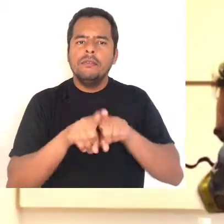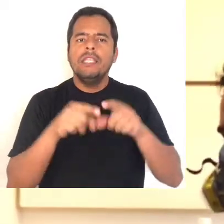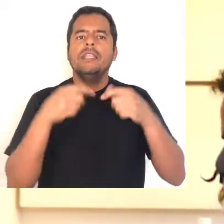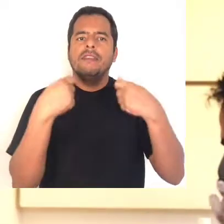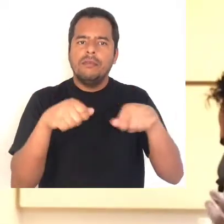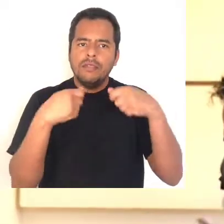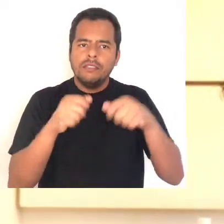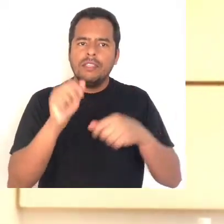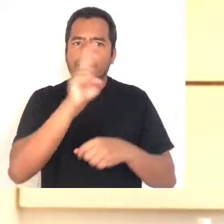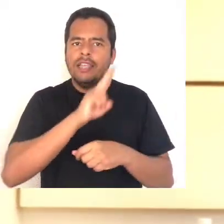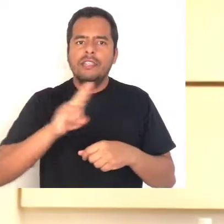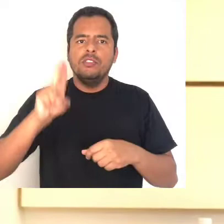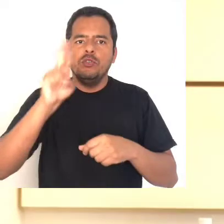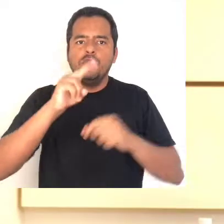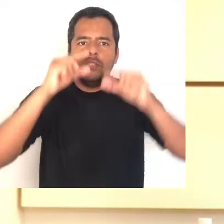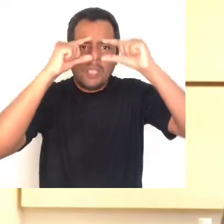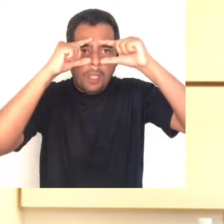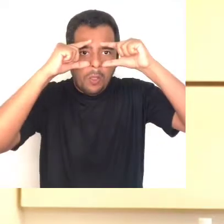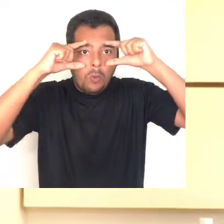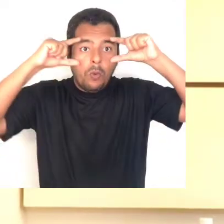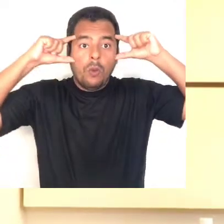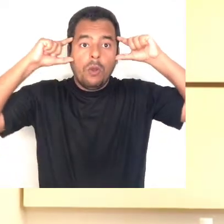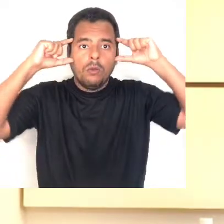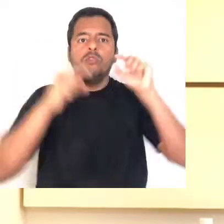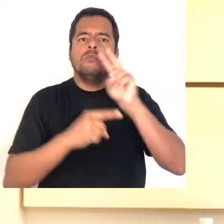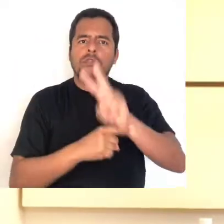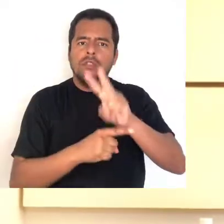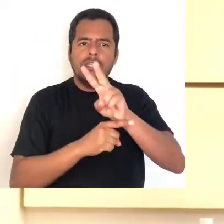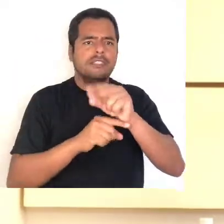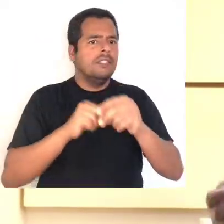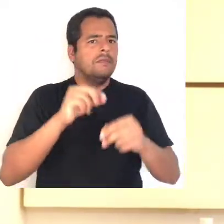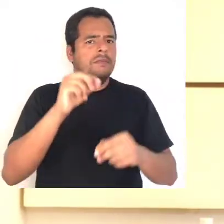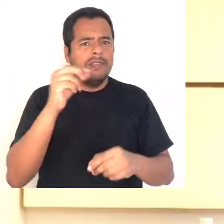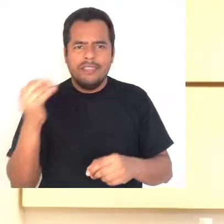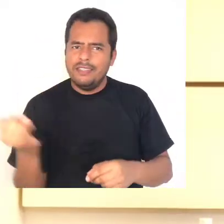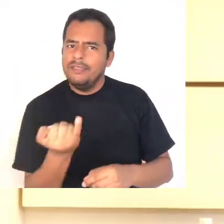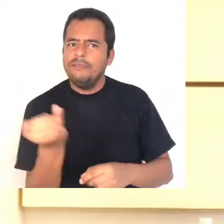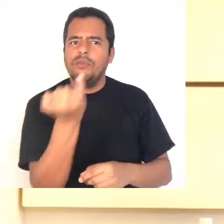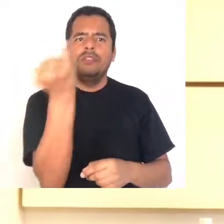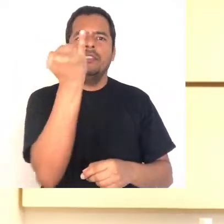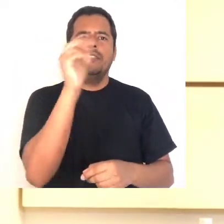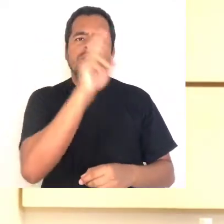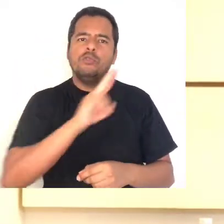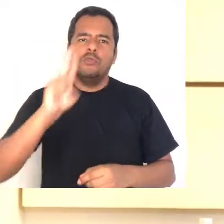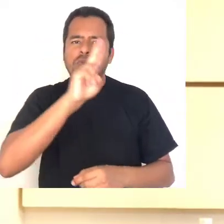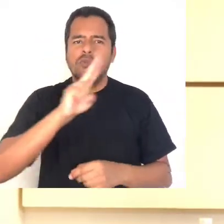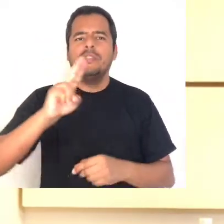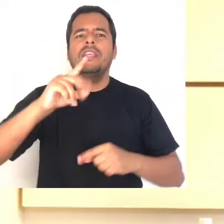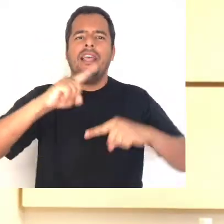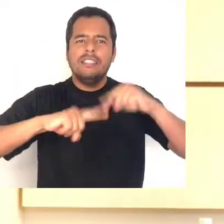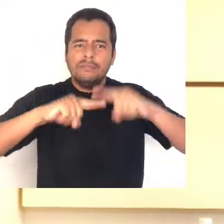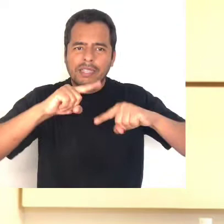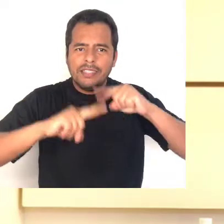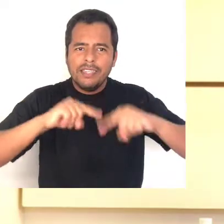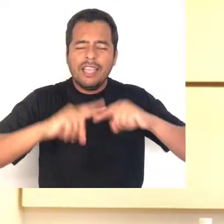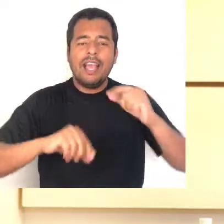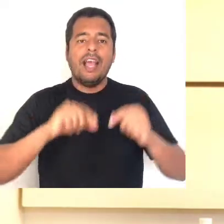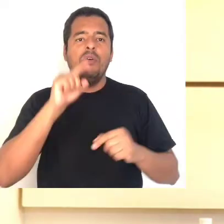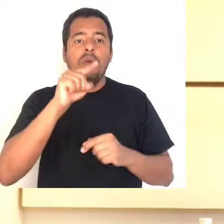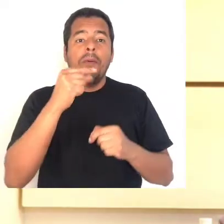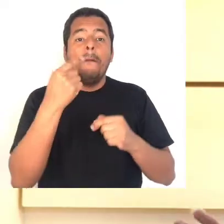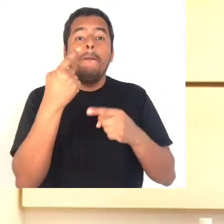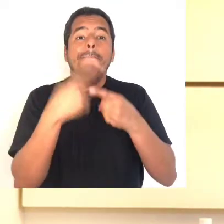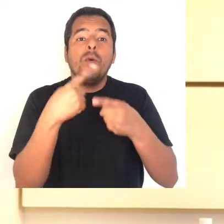E você também vai precisar usar o óculos de proteção. É importante que use todo esse material para evitar aí